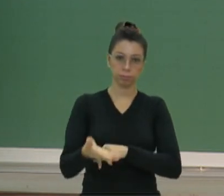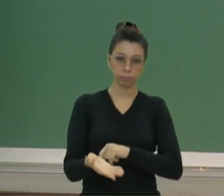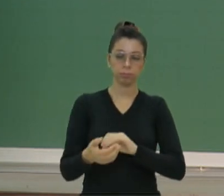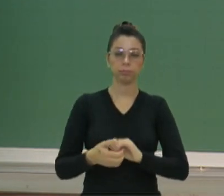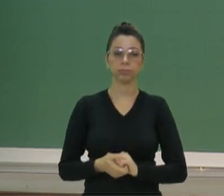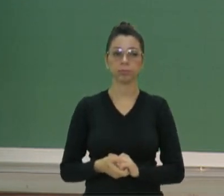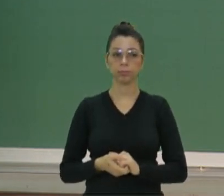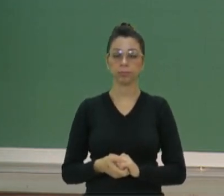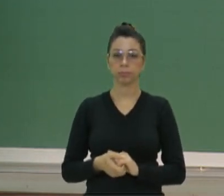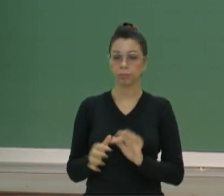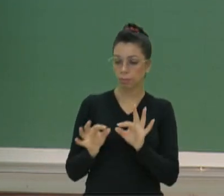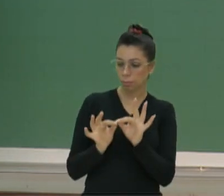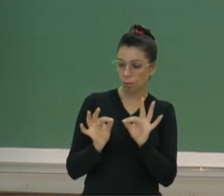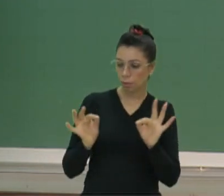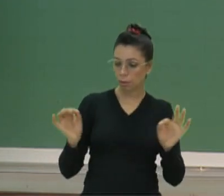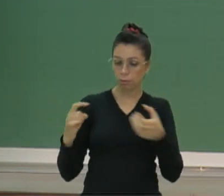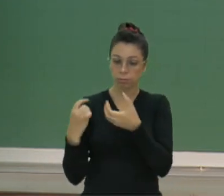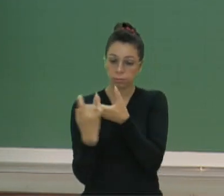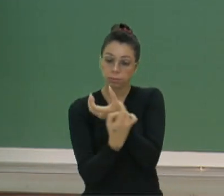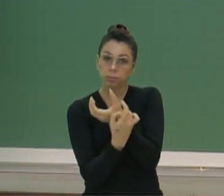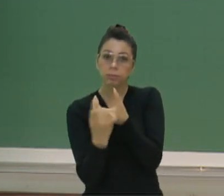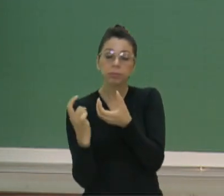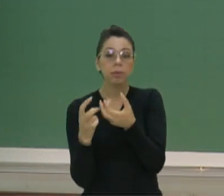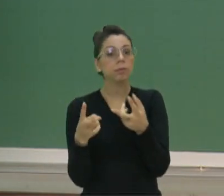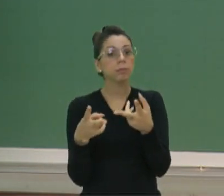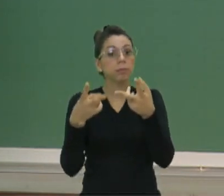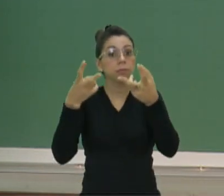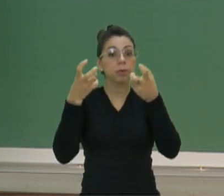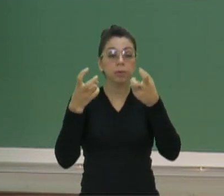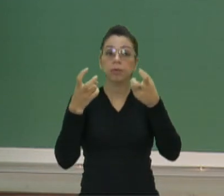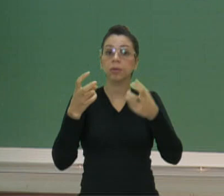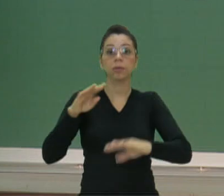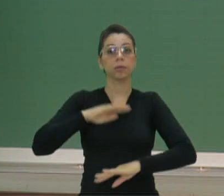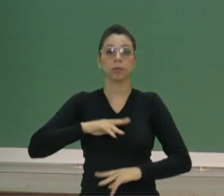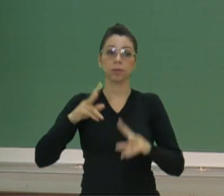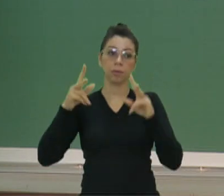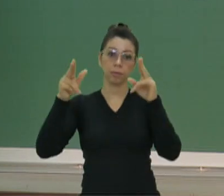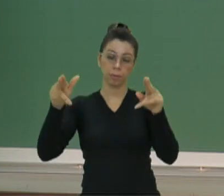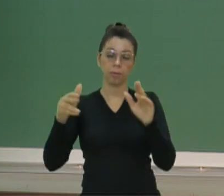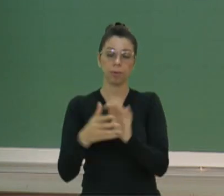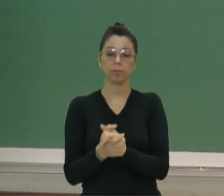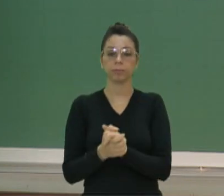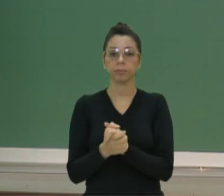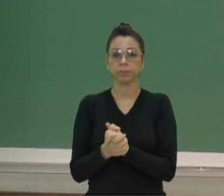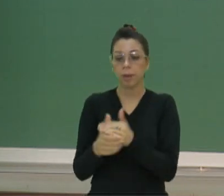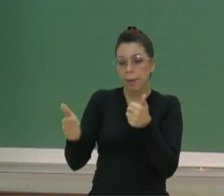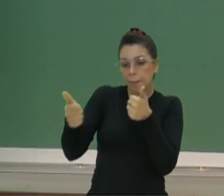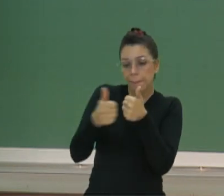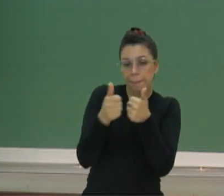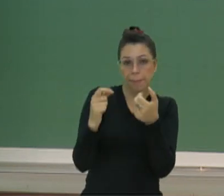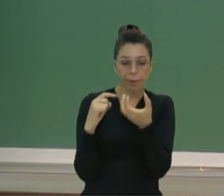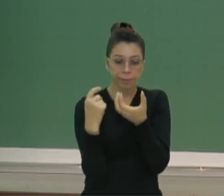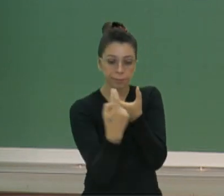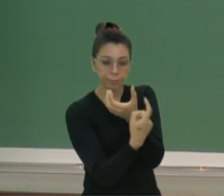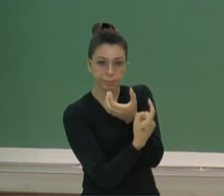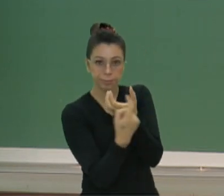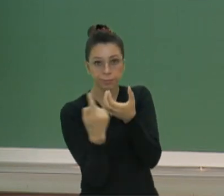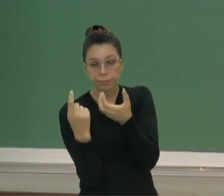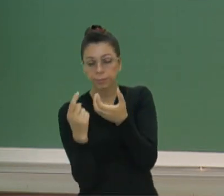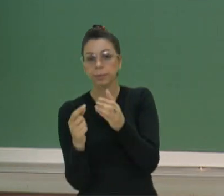da proximidade com a linha do Equador, também percebemos a mesma situação. Quanto mais próximo à linha do Equador, maior